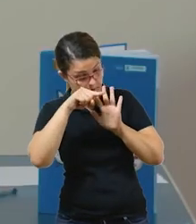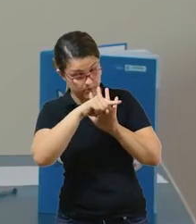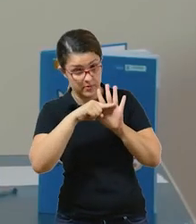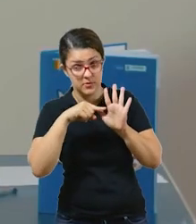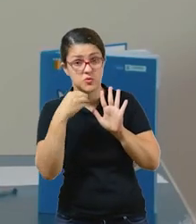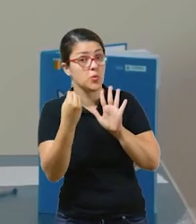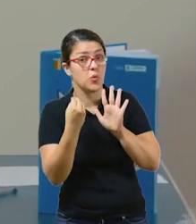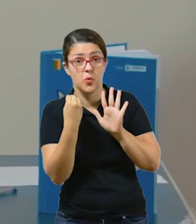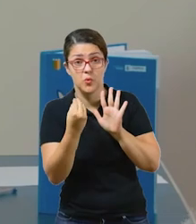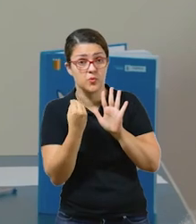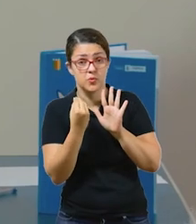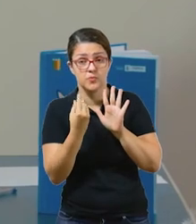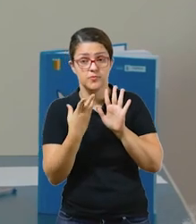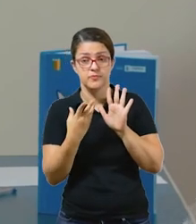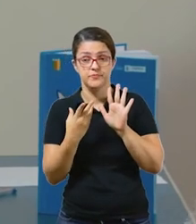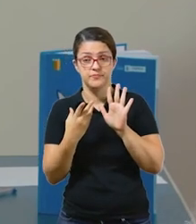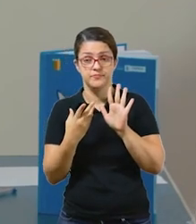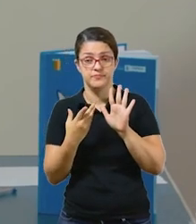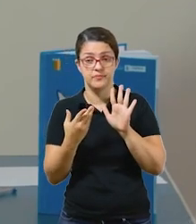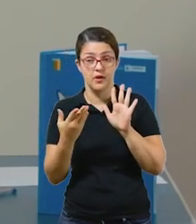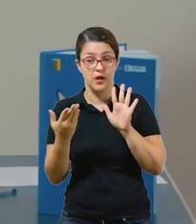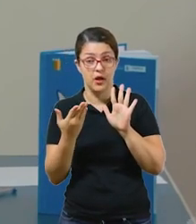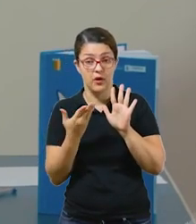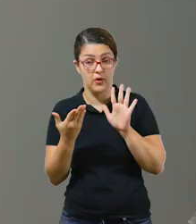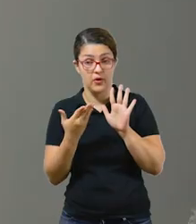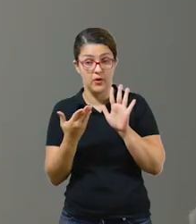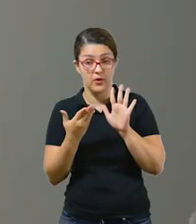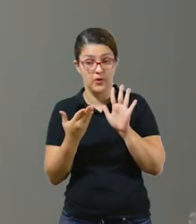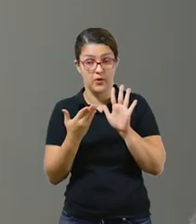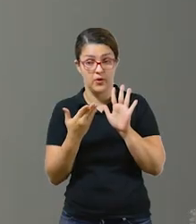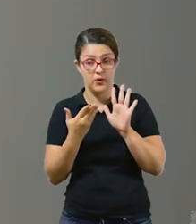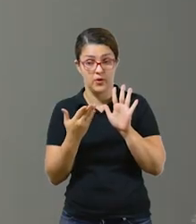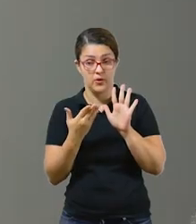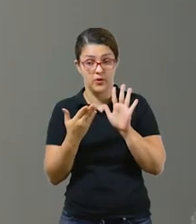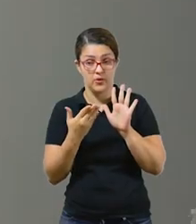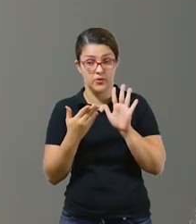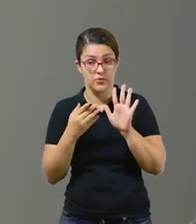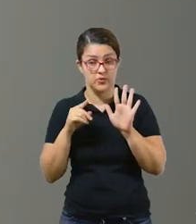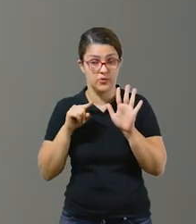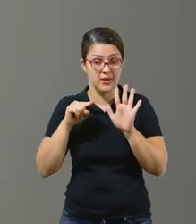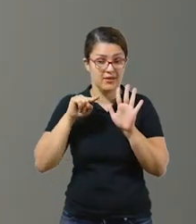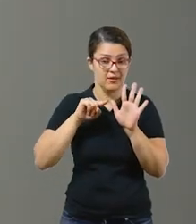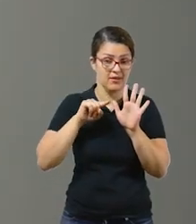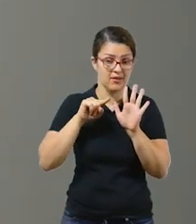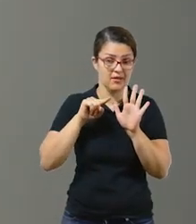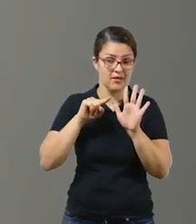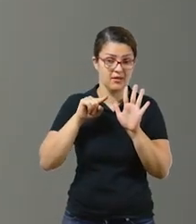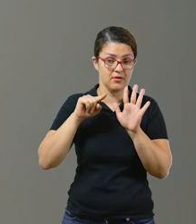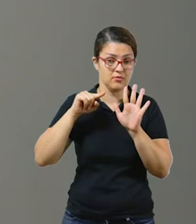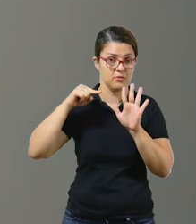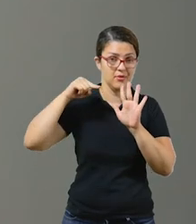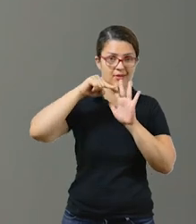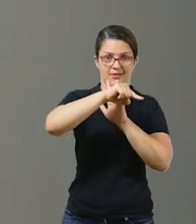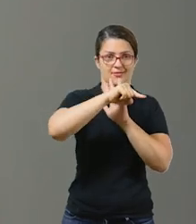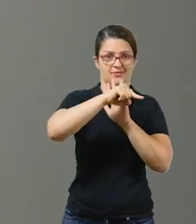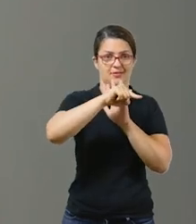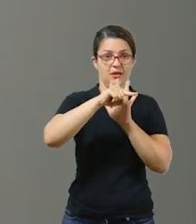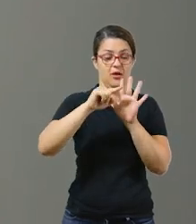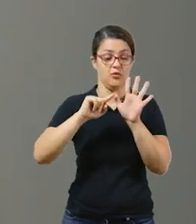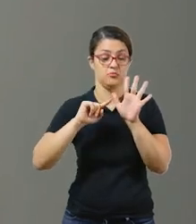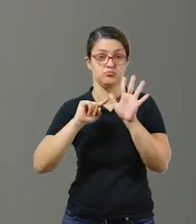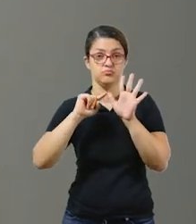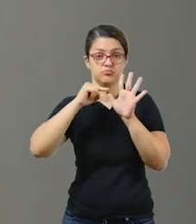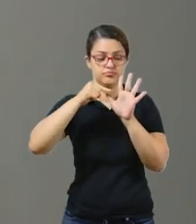faz? Olha, agora a listra não é mais a listra reta. Você vai fazer um arco, tá?